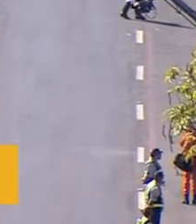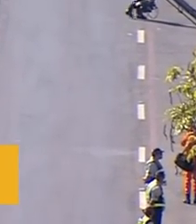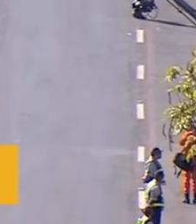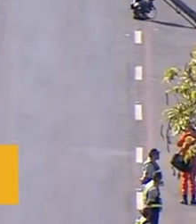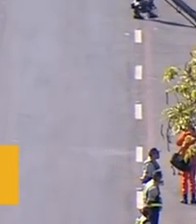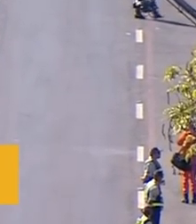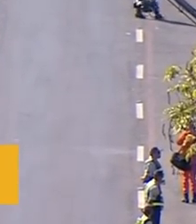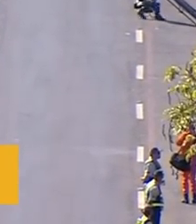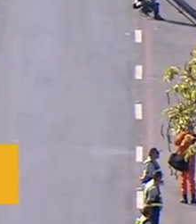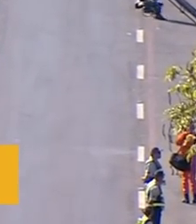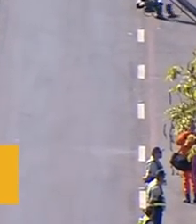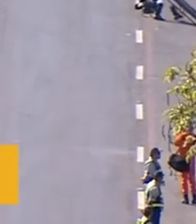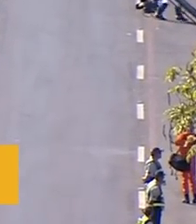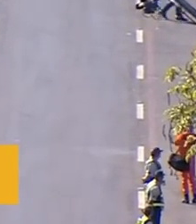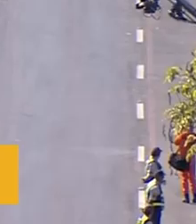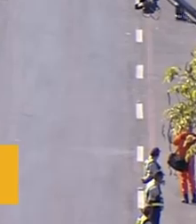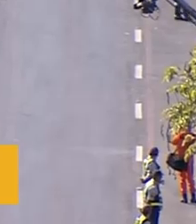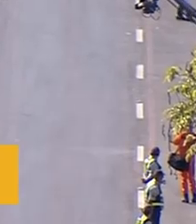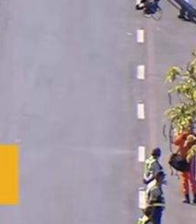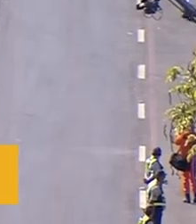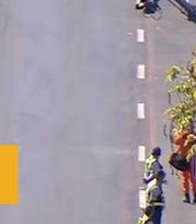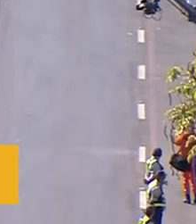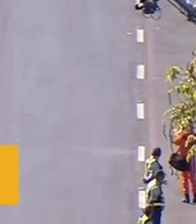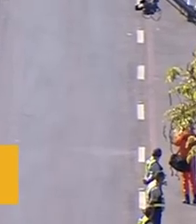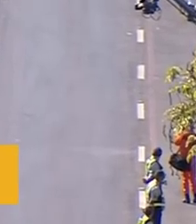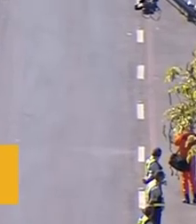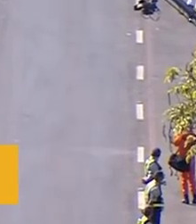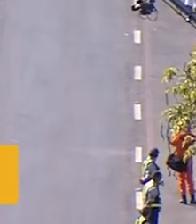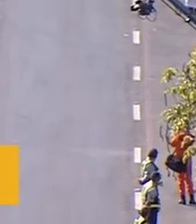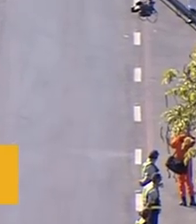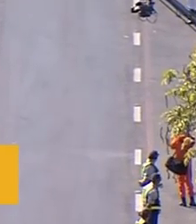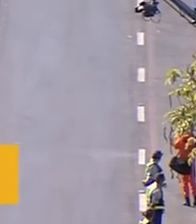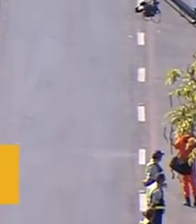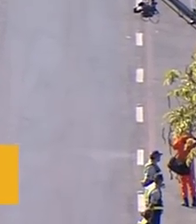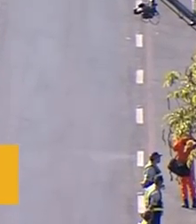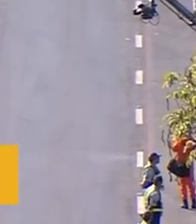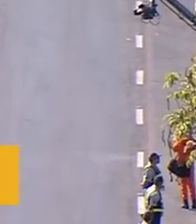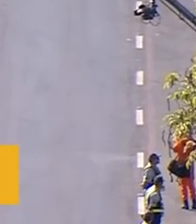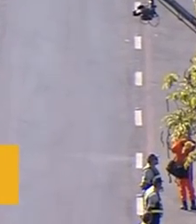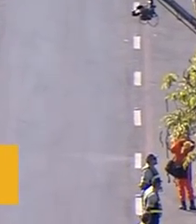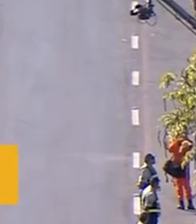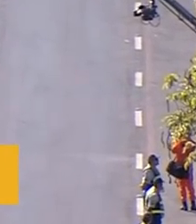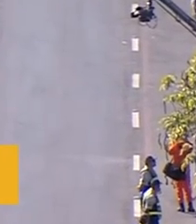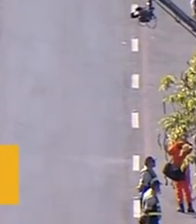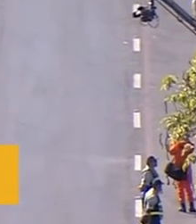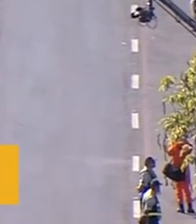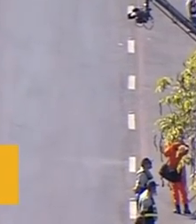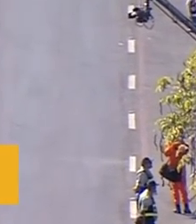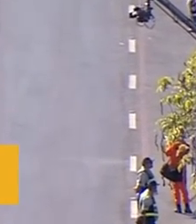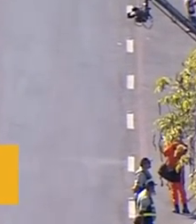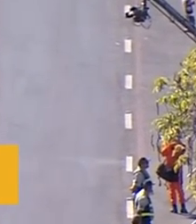O General Leme solicitará ao presidente da República autorização para o início do desfile.